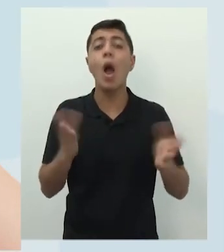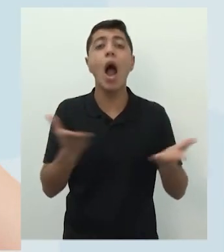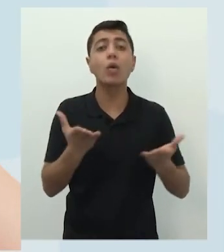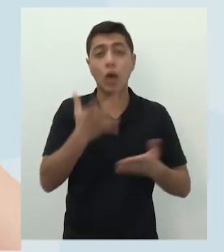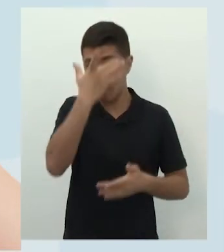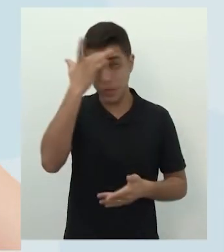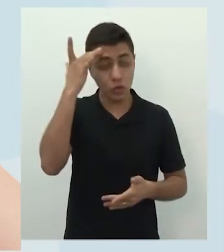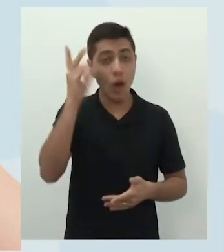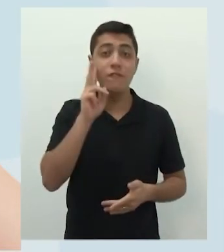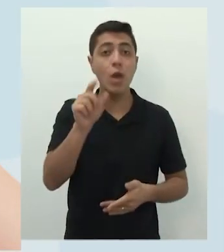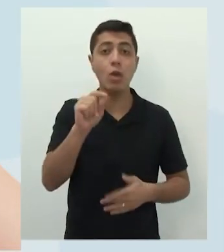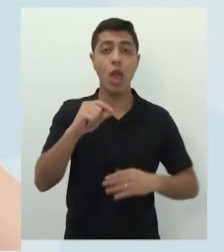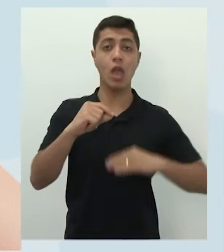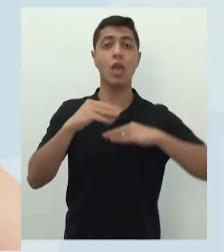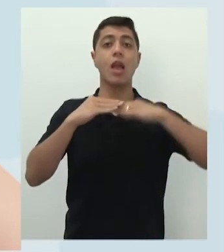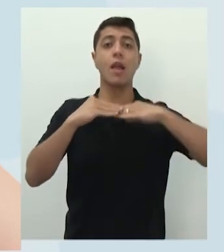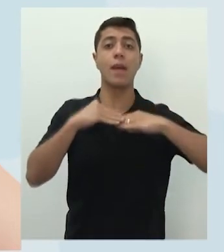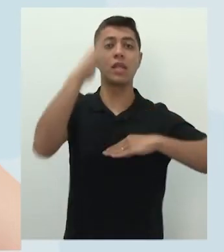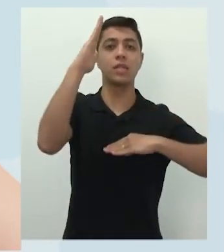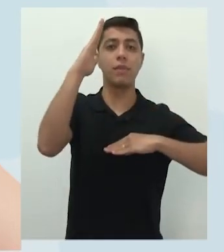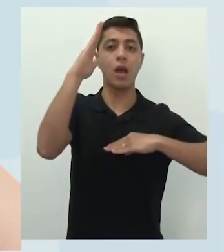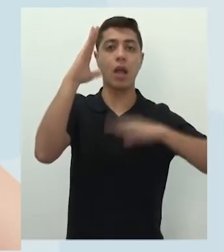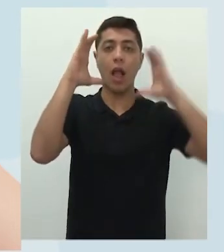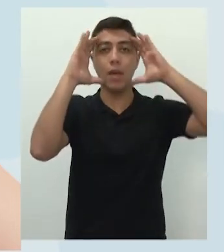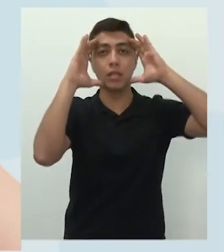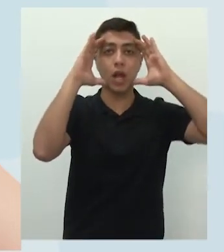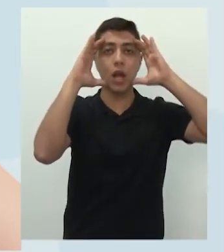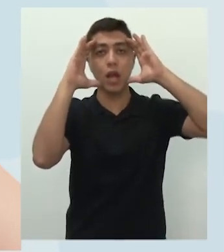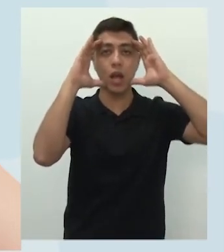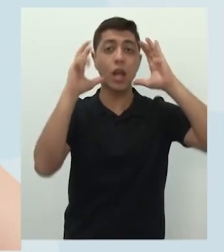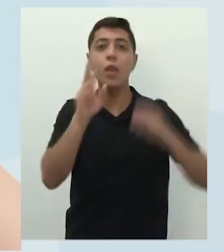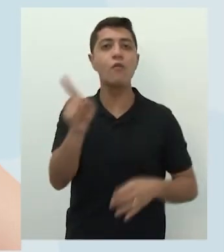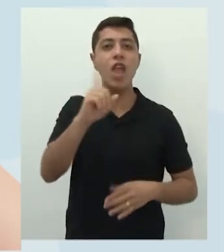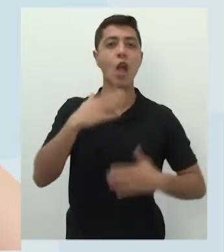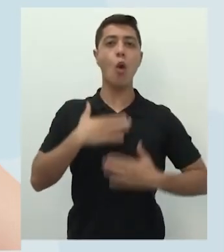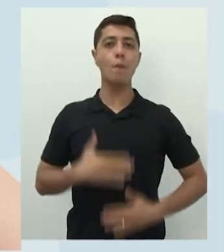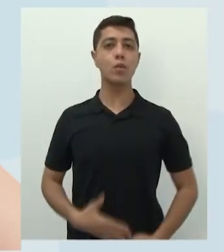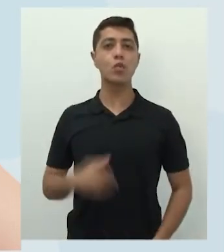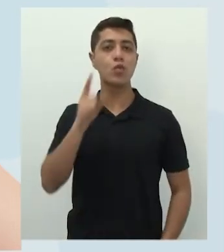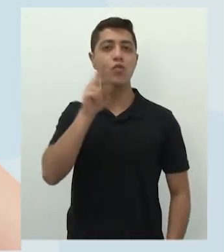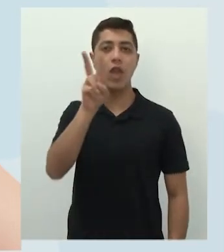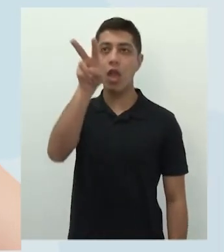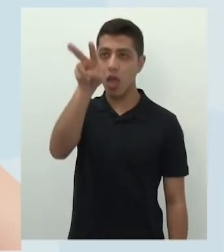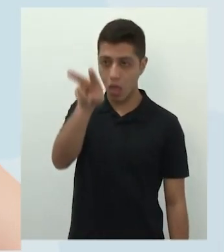apresentação de todo esse universo da virtualidade. Passo próximo.